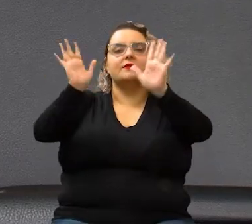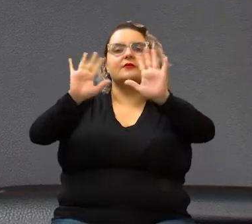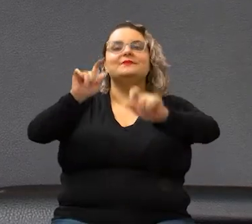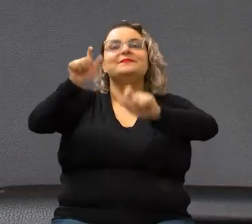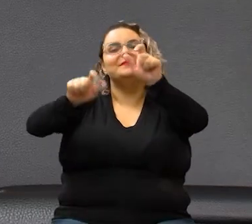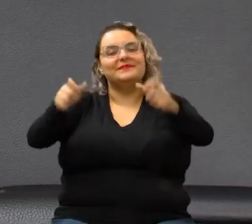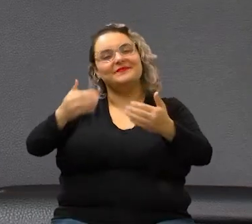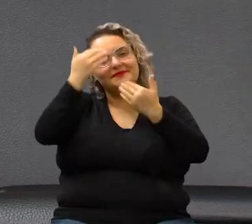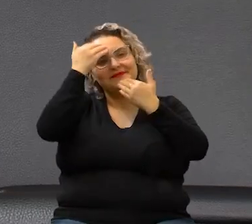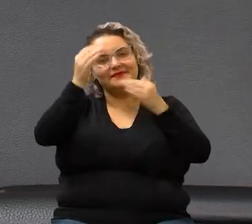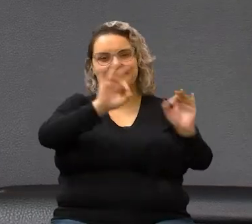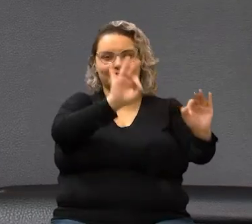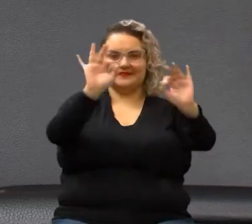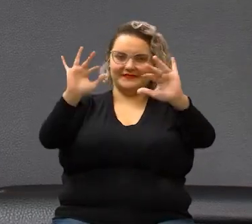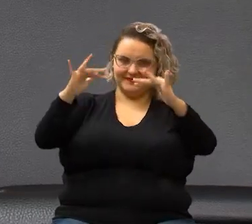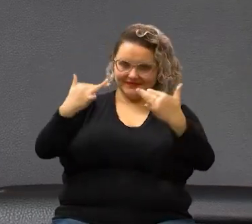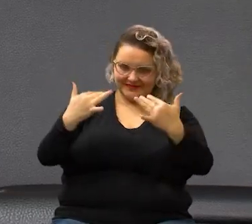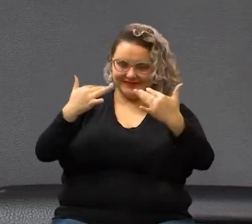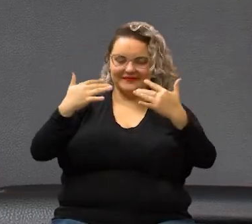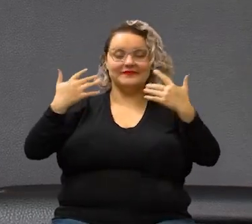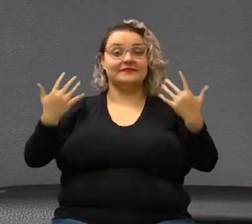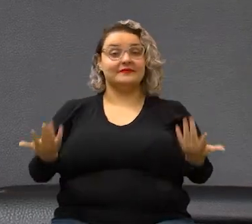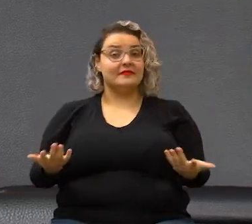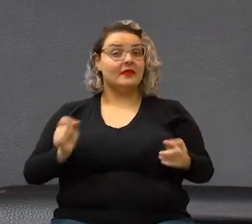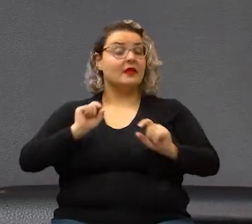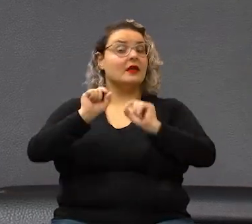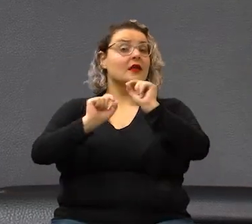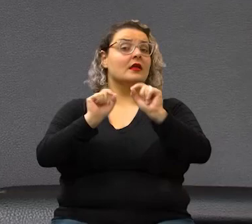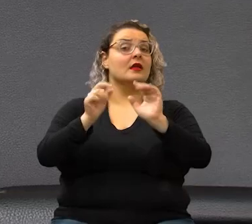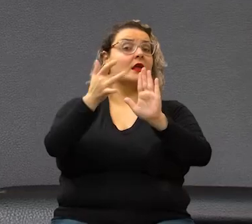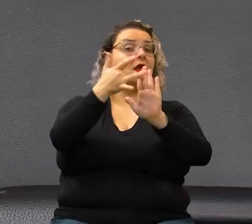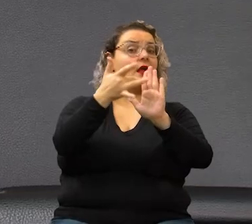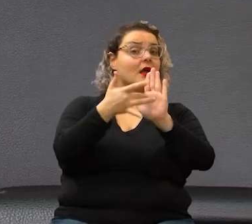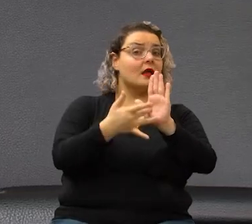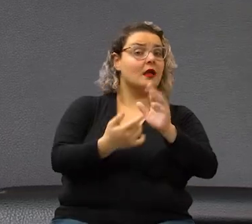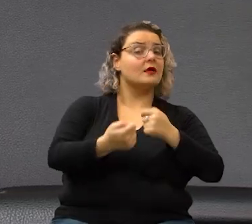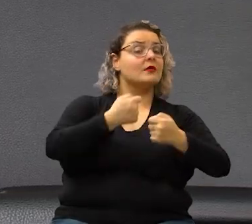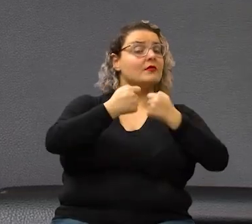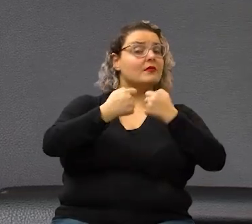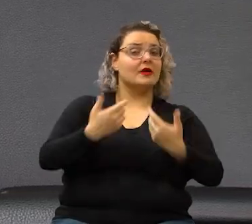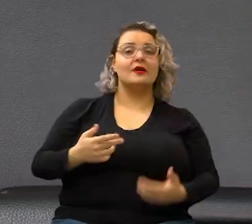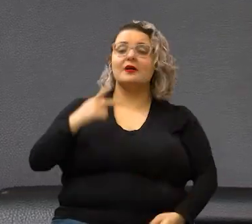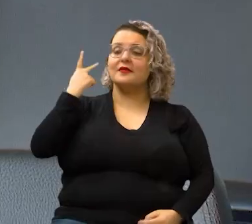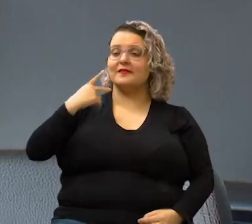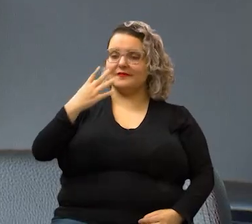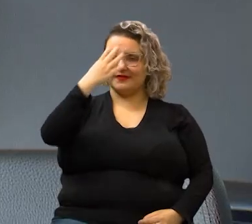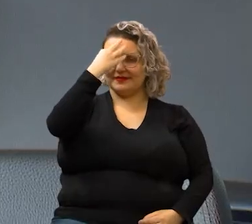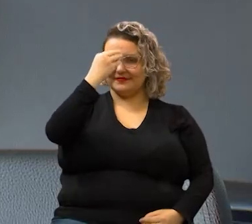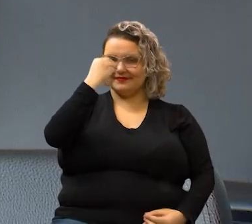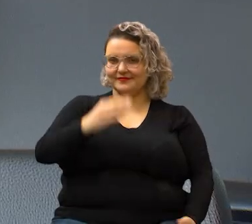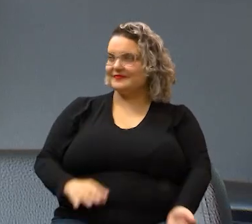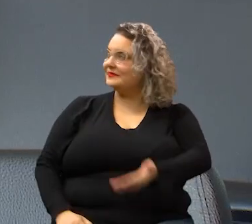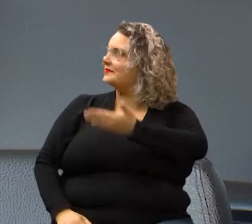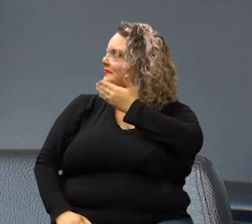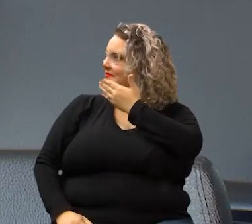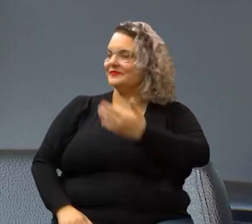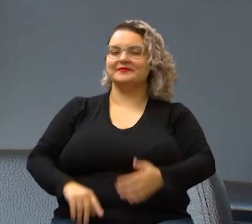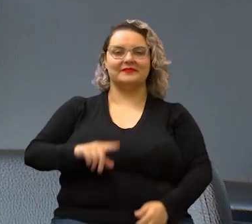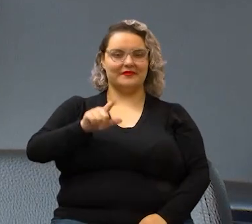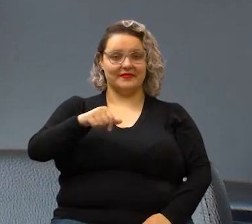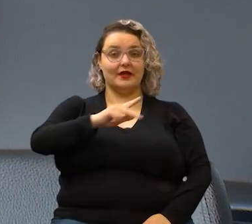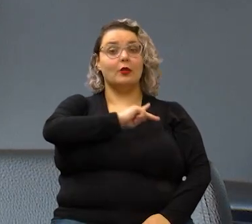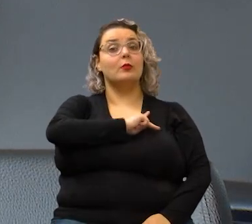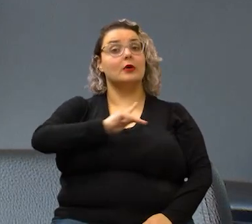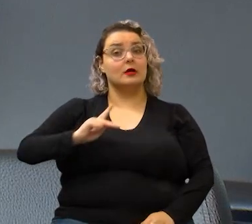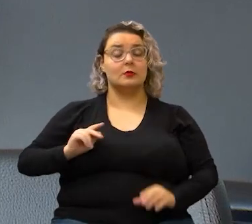Olá, muito obrigado pela sua companhia, pela sua audiência. E quem está em pauta hoje é o vereador Jair da Farmácia. Ele